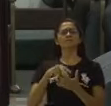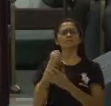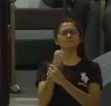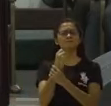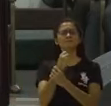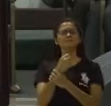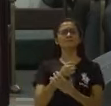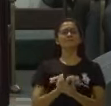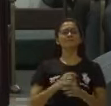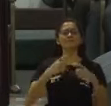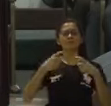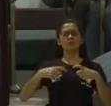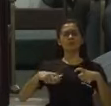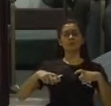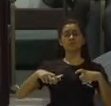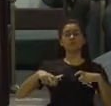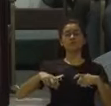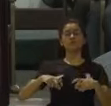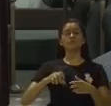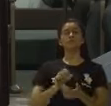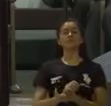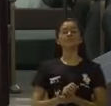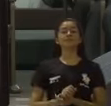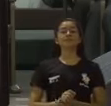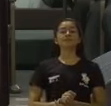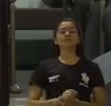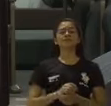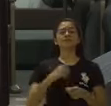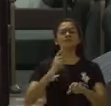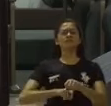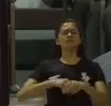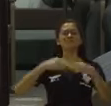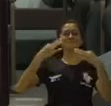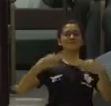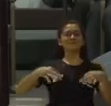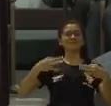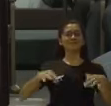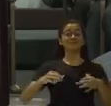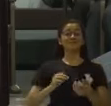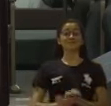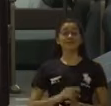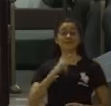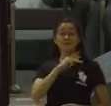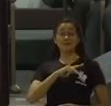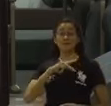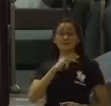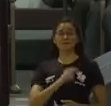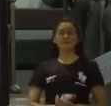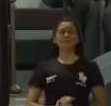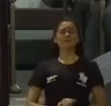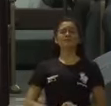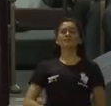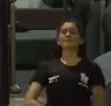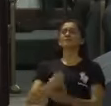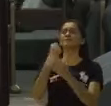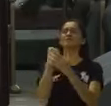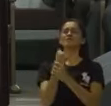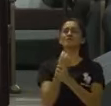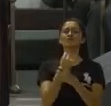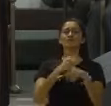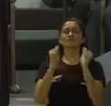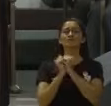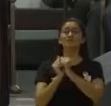lugar, em um estado, em um tempo. Paulo diz: eu estou fixado nele, ou